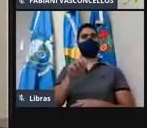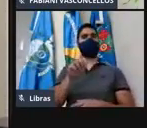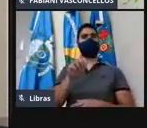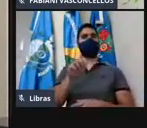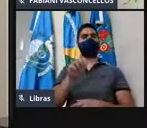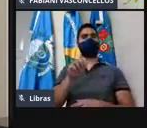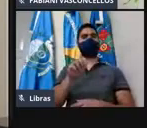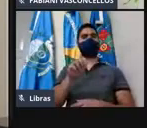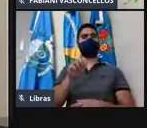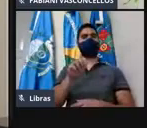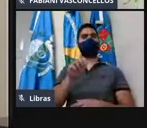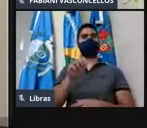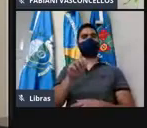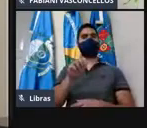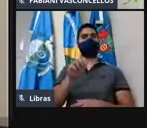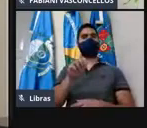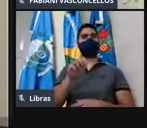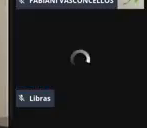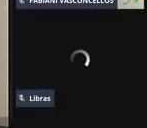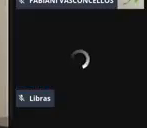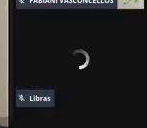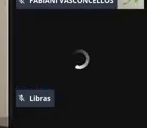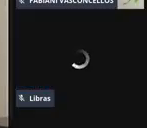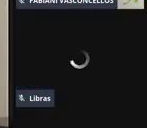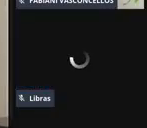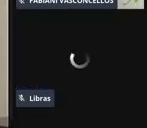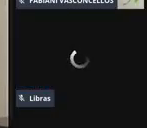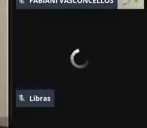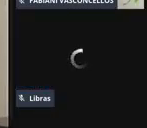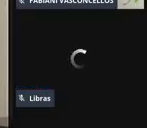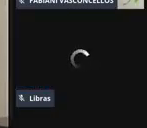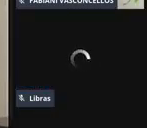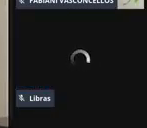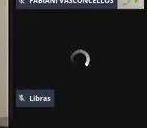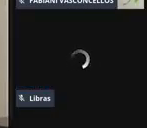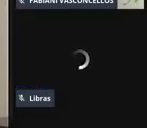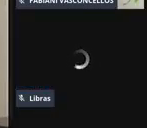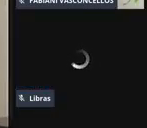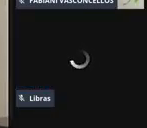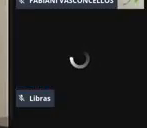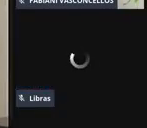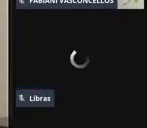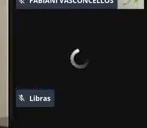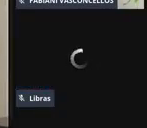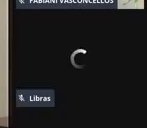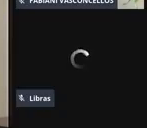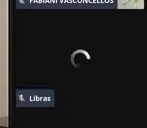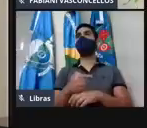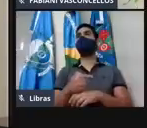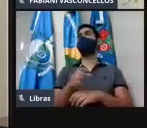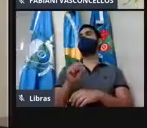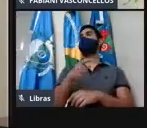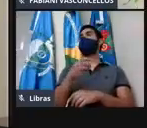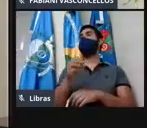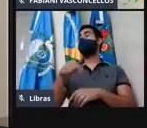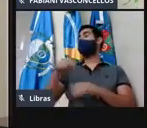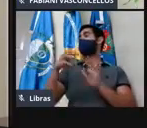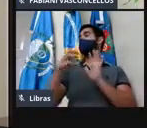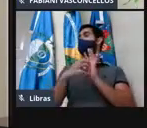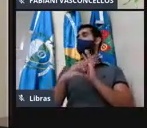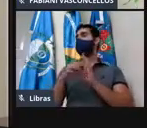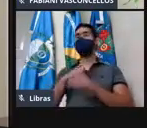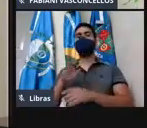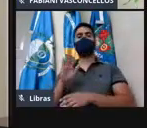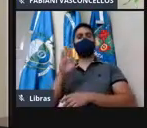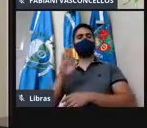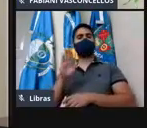membro Marcelo de Santa Isabel, que vamos ter uma reunião agora às 19 horas, aqui no Salão Nobre da Casa, com a presença